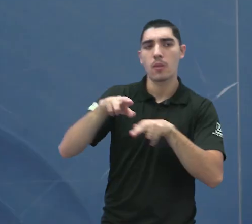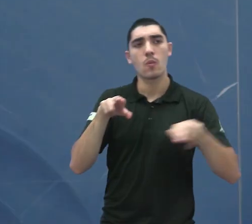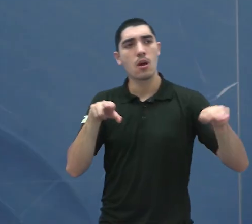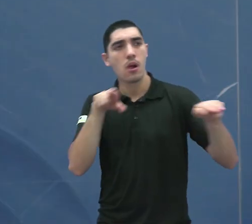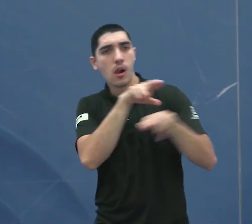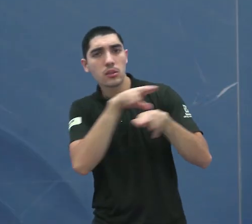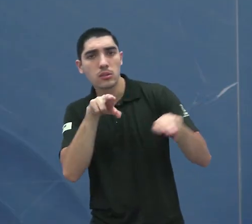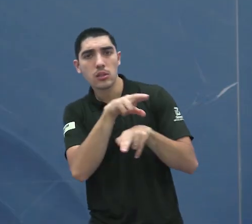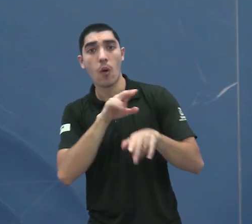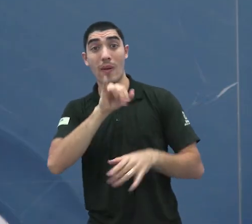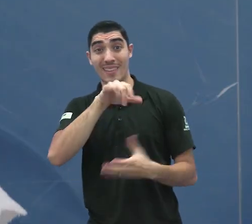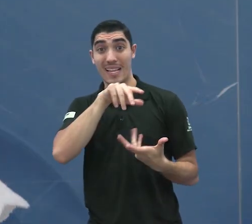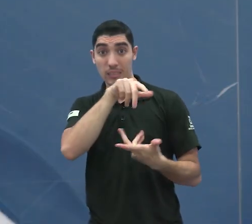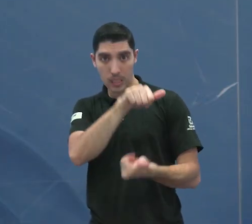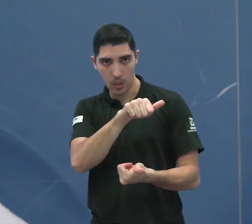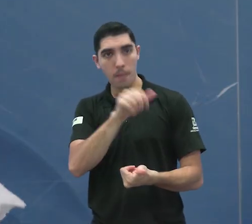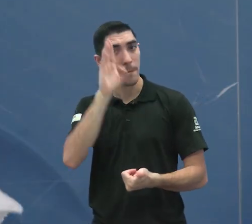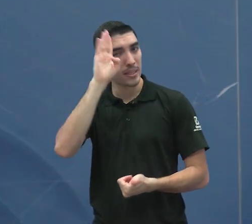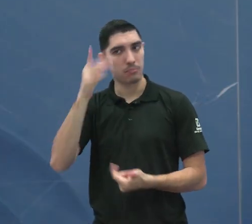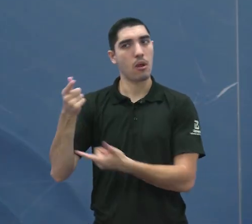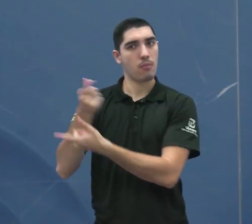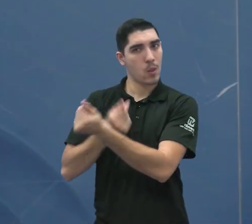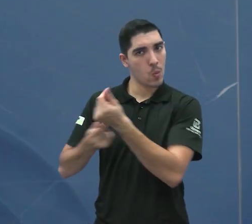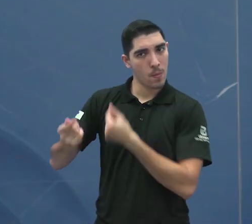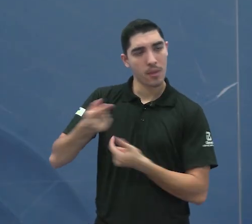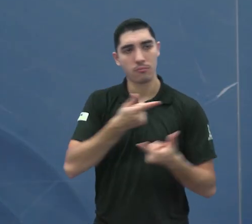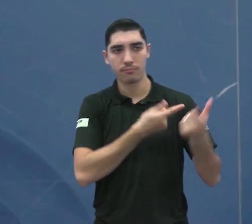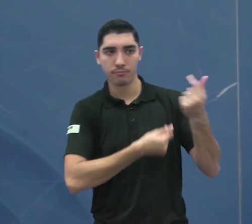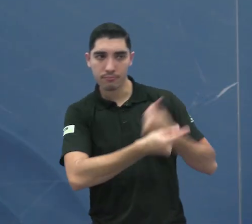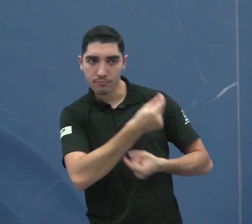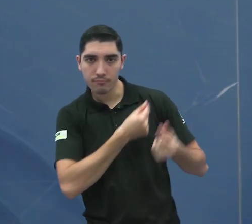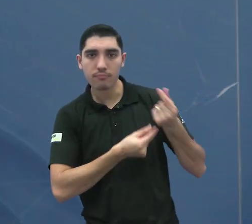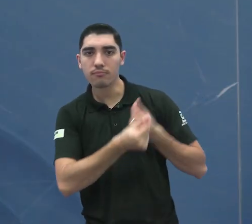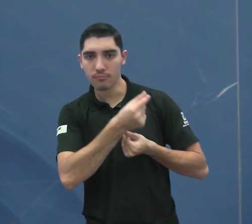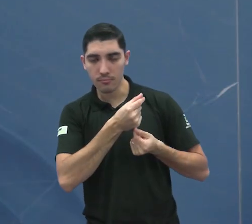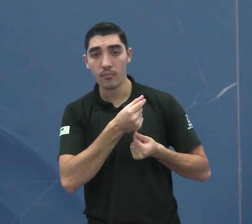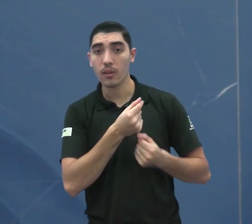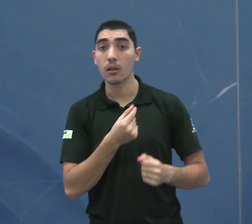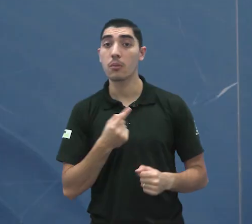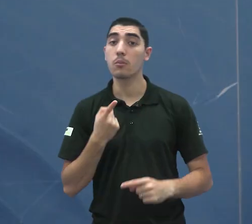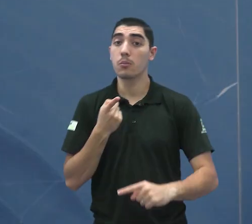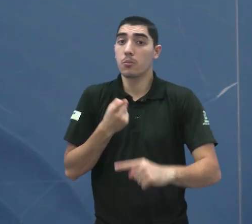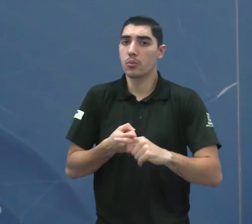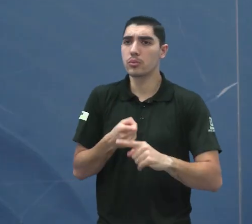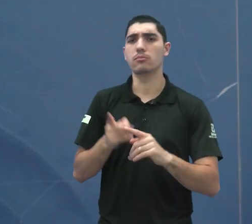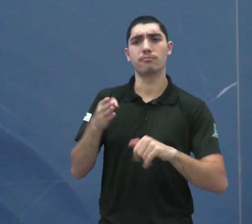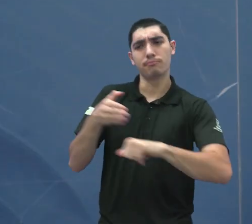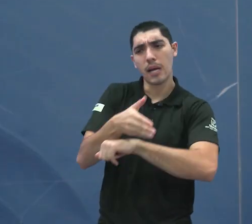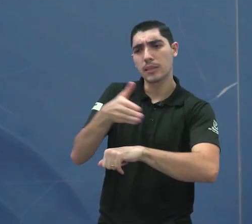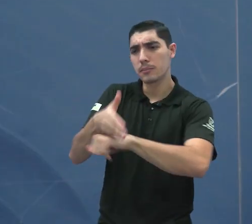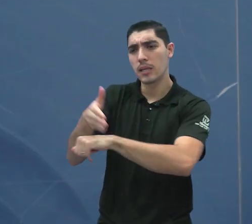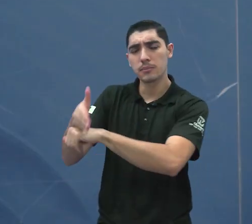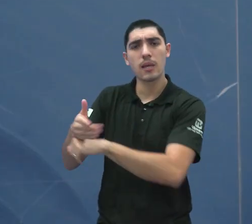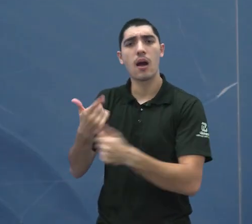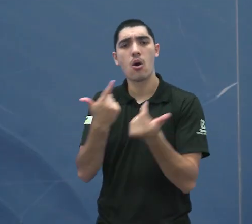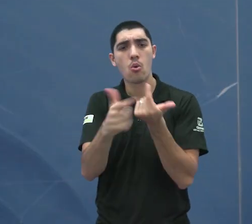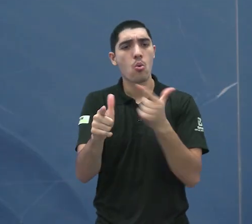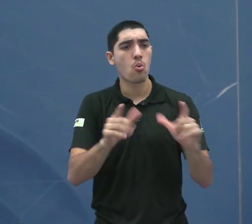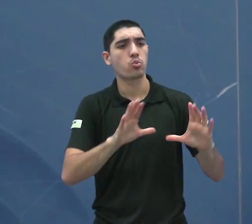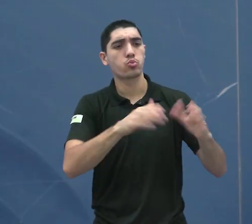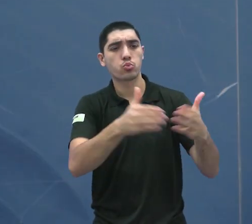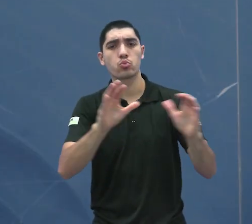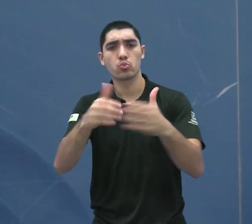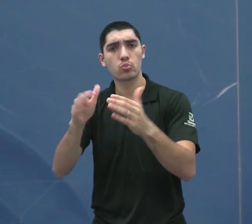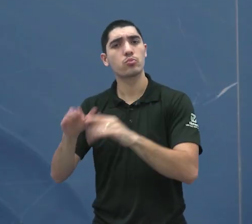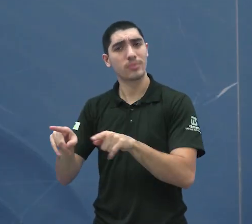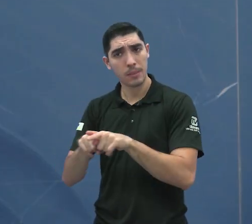não é? Levar para o mundo, se colocar em posições mais interessantes frente a outras partes do mundo, a outros